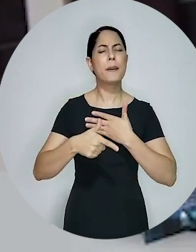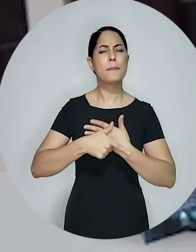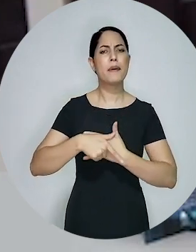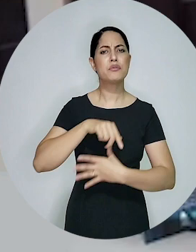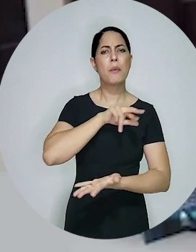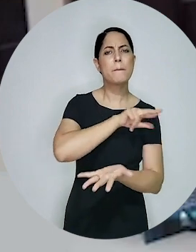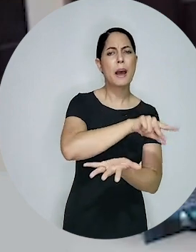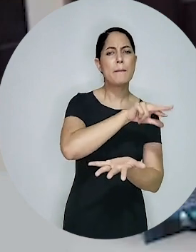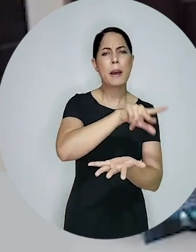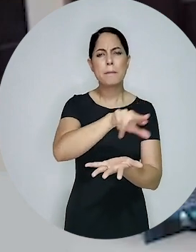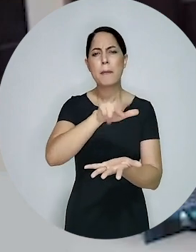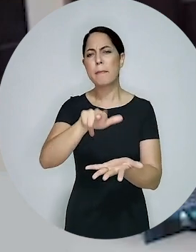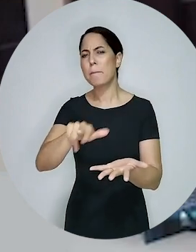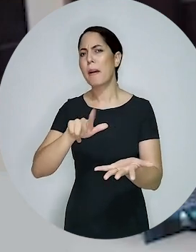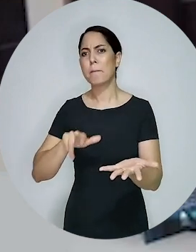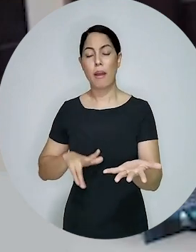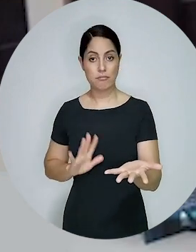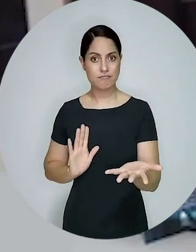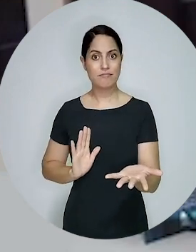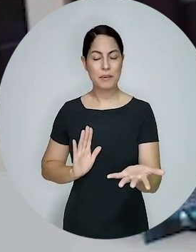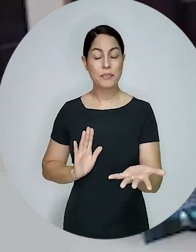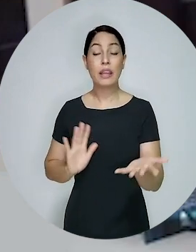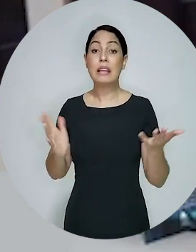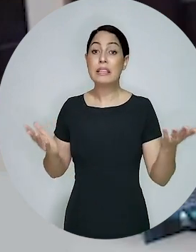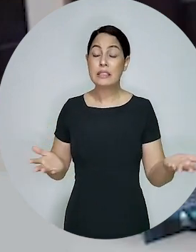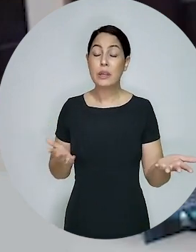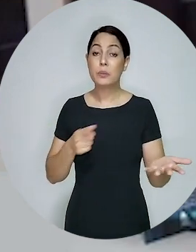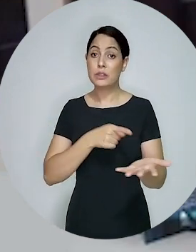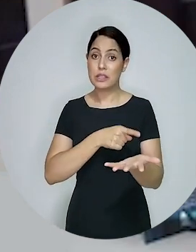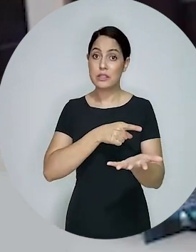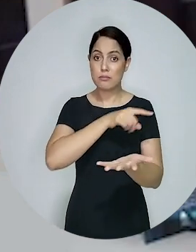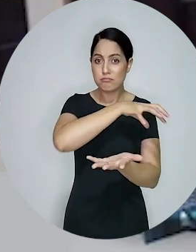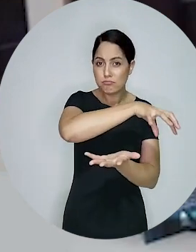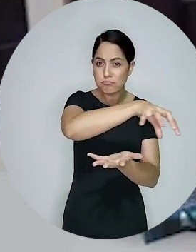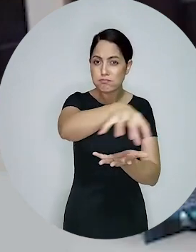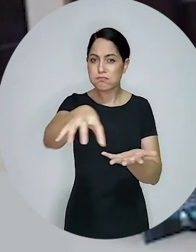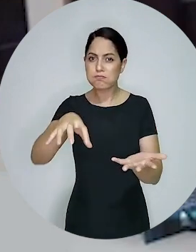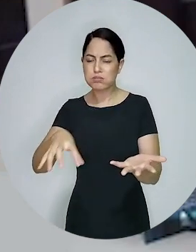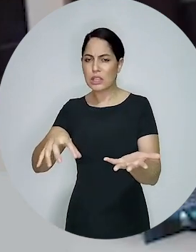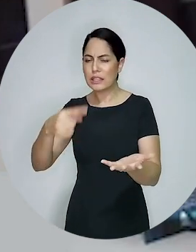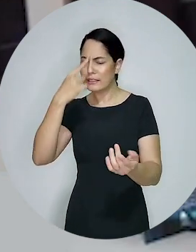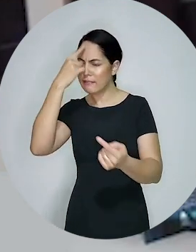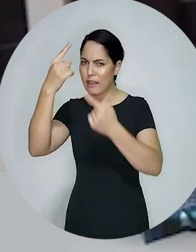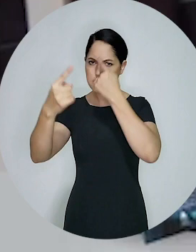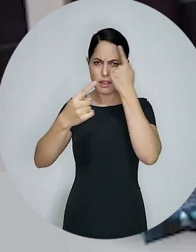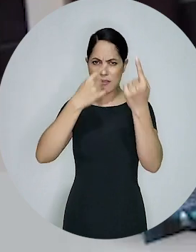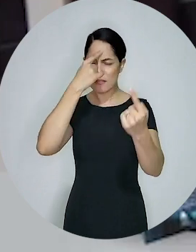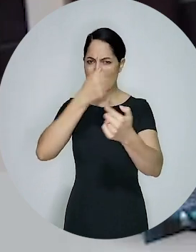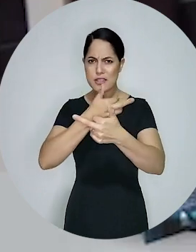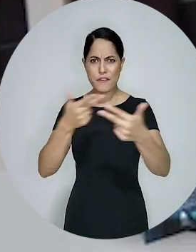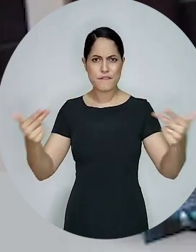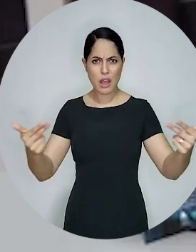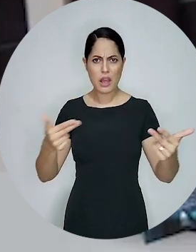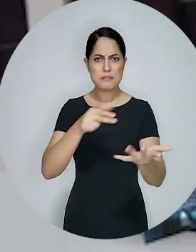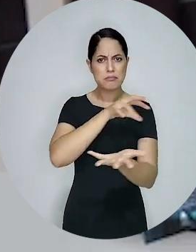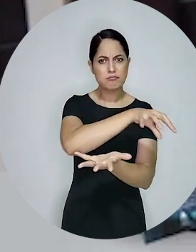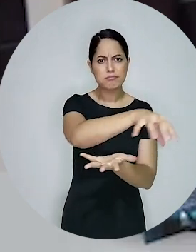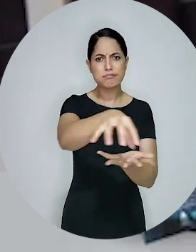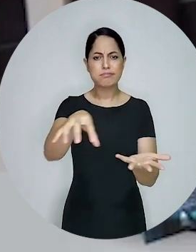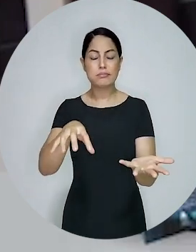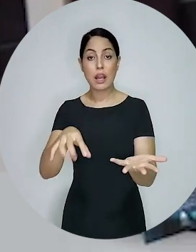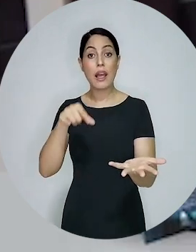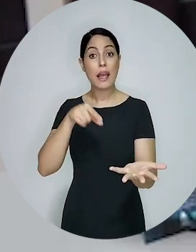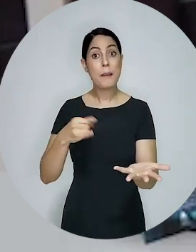advocacia em diversos conceitos, né? Diversos ramos. Né? Essa divisão de ideias ela é